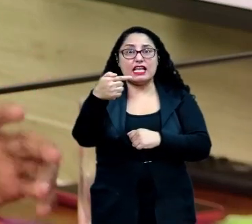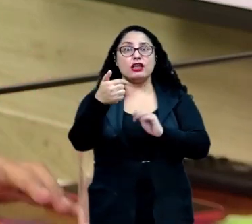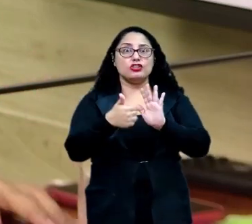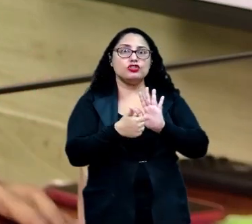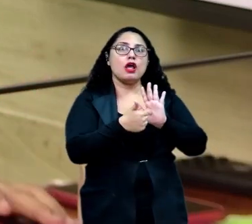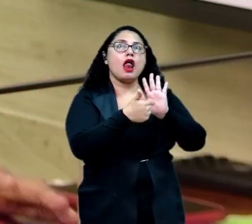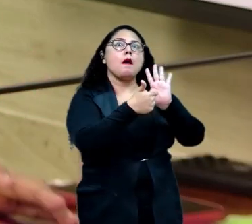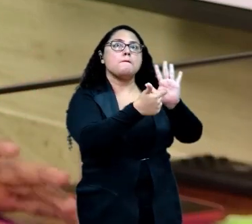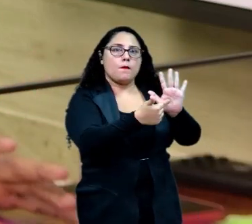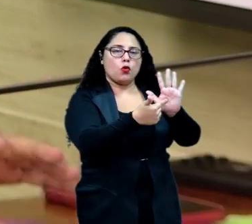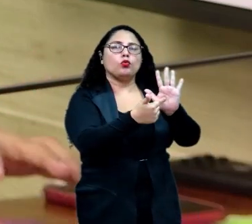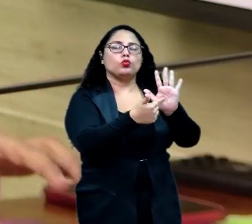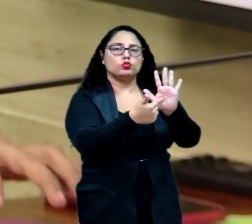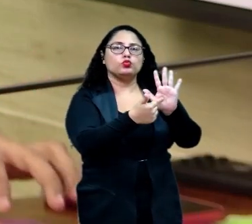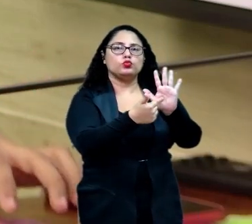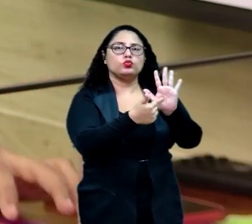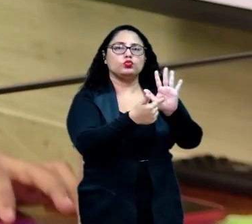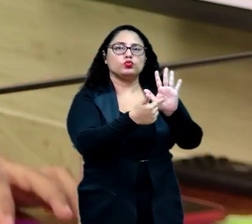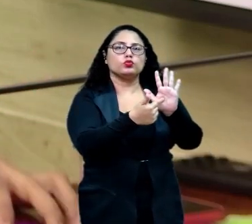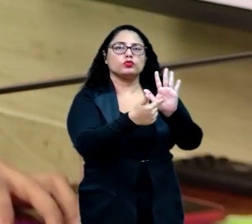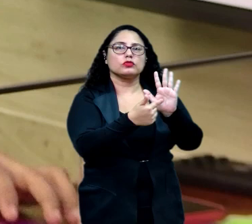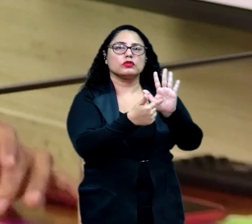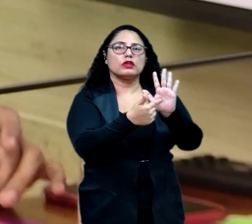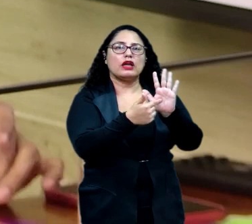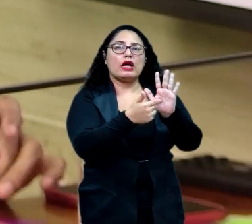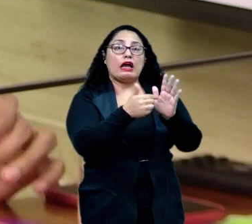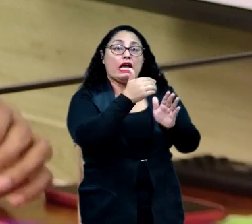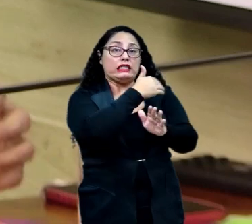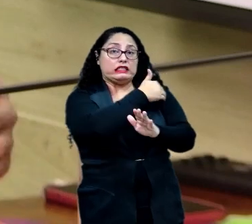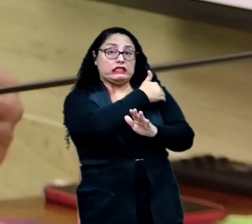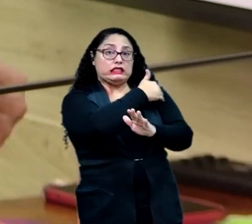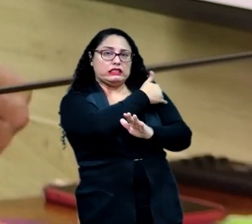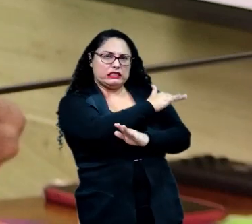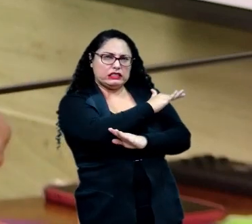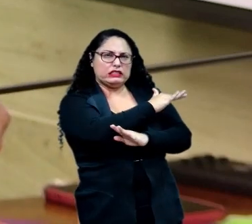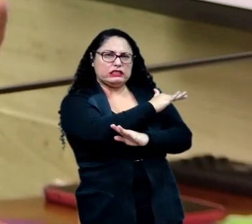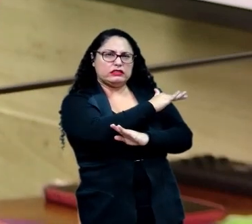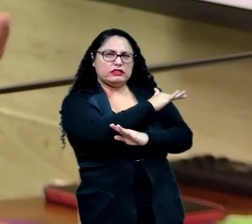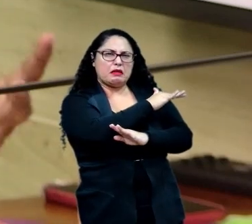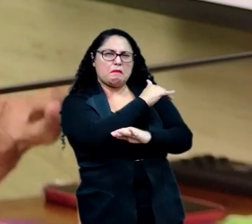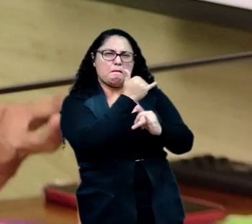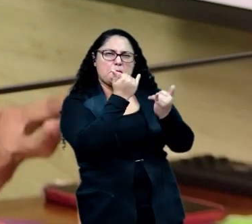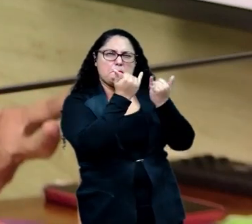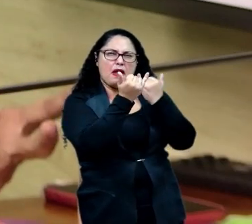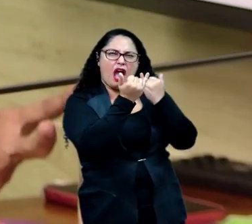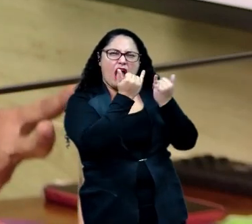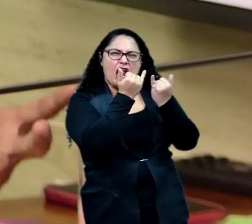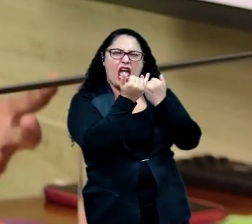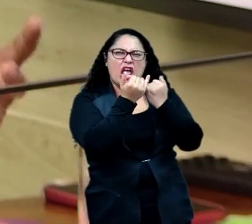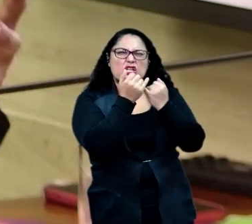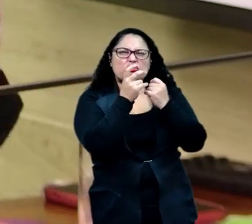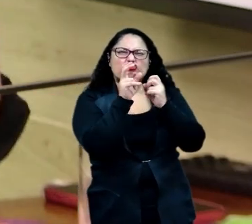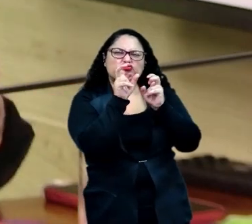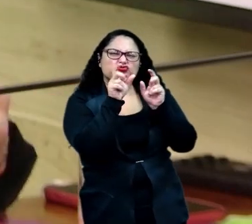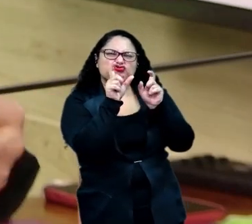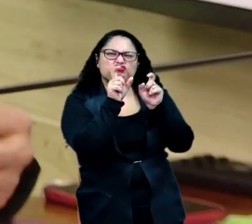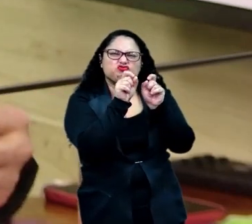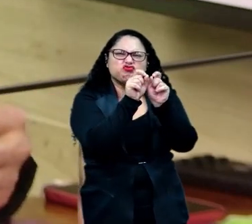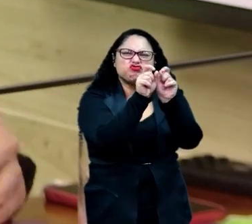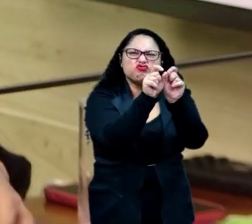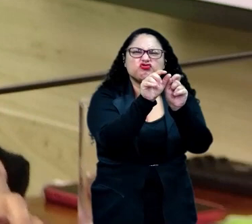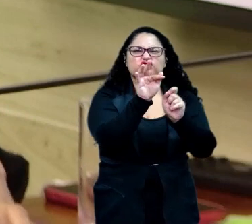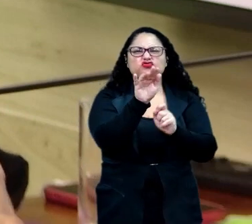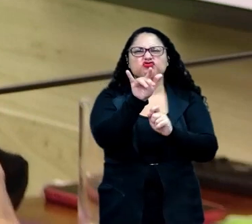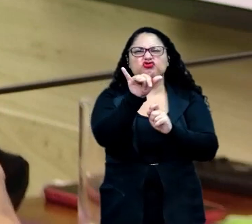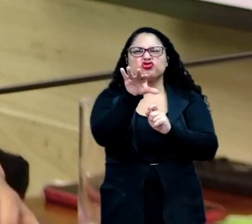demonstra que a discriminação, ela parece um fungo, que ela